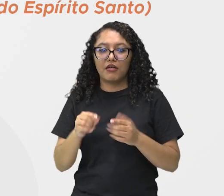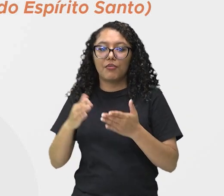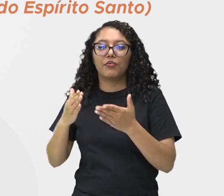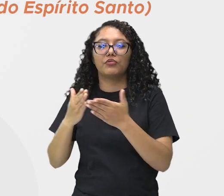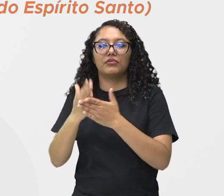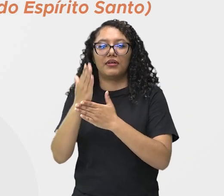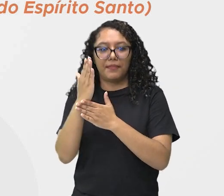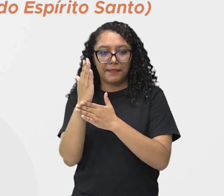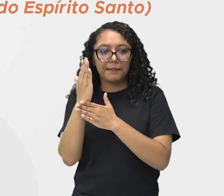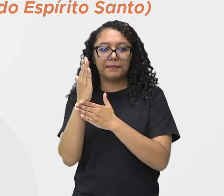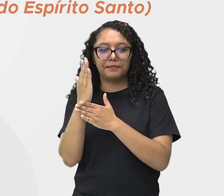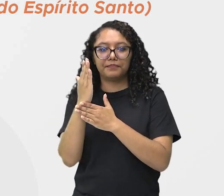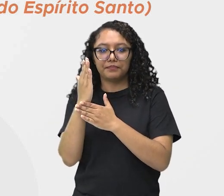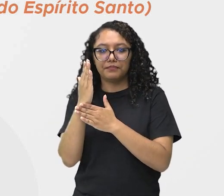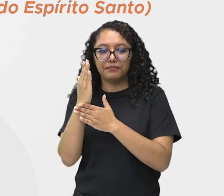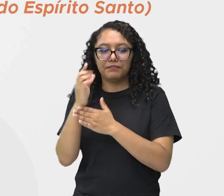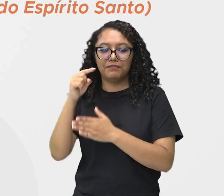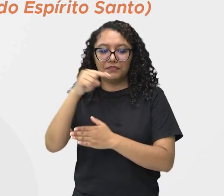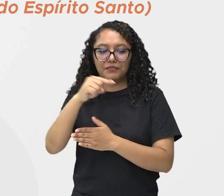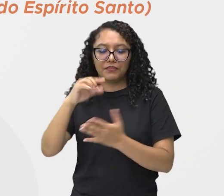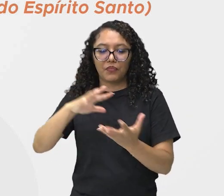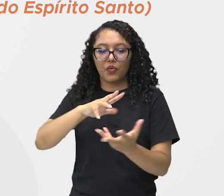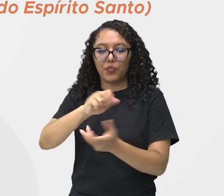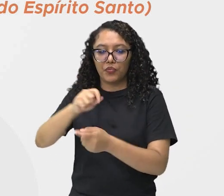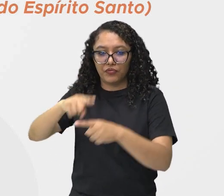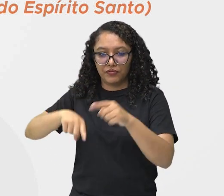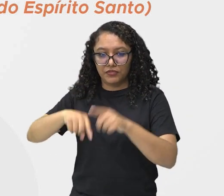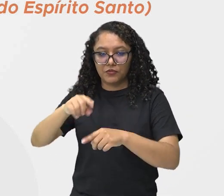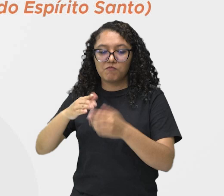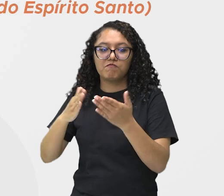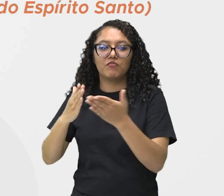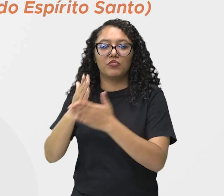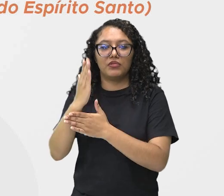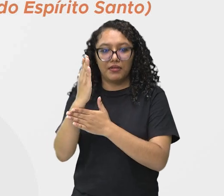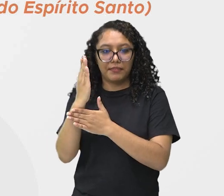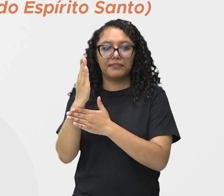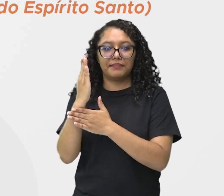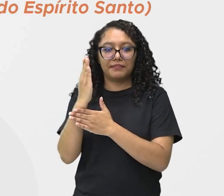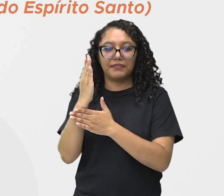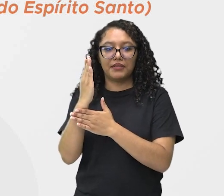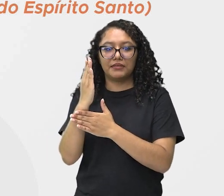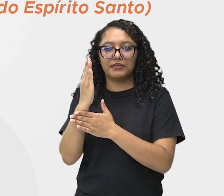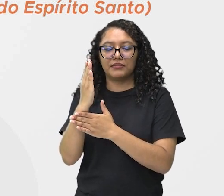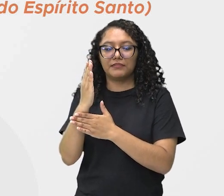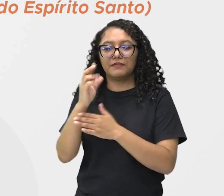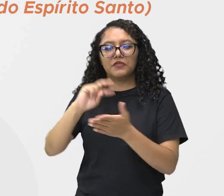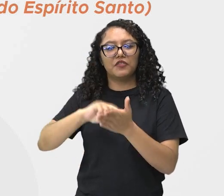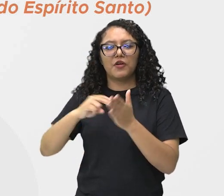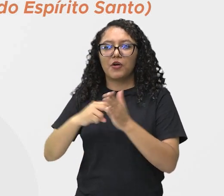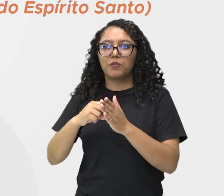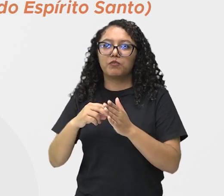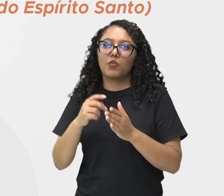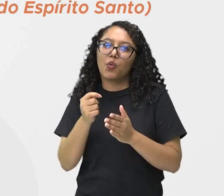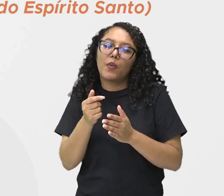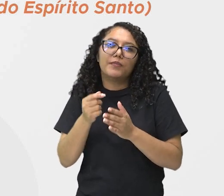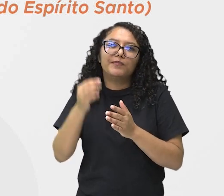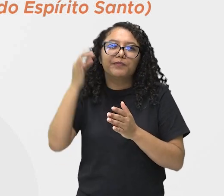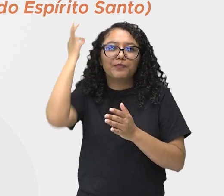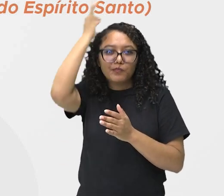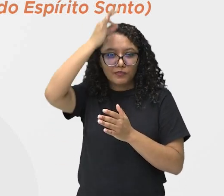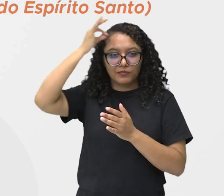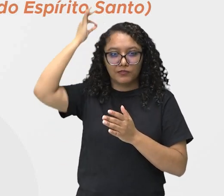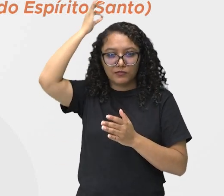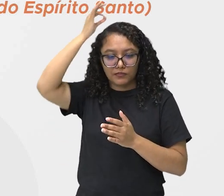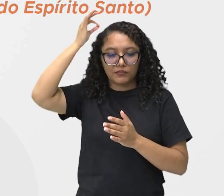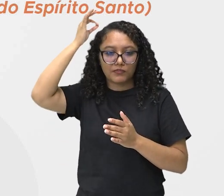uma dimensão que a gente poderia colocar como espiritual. Então,